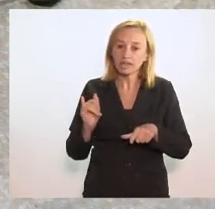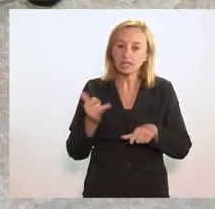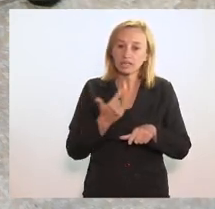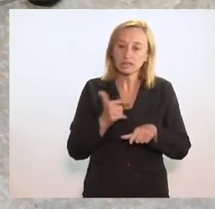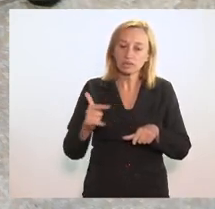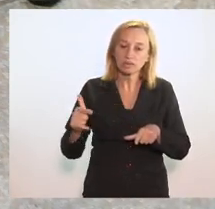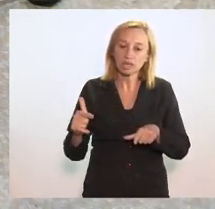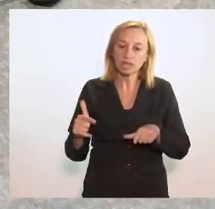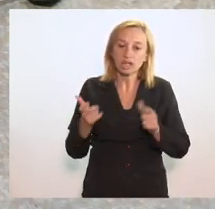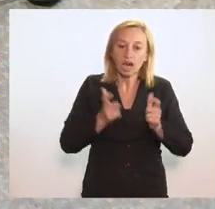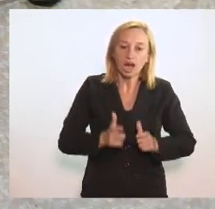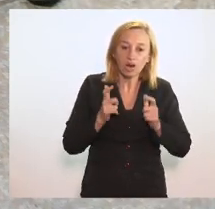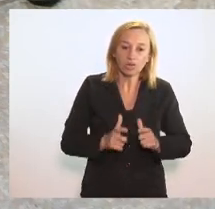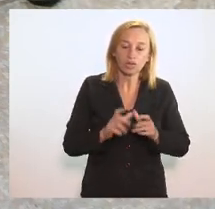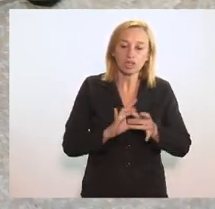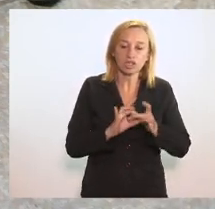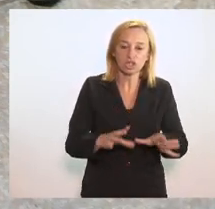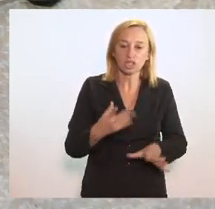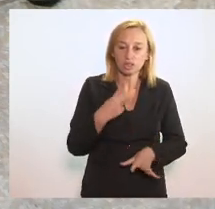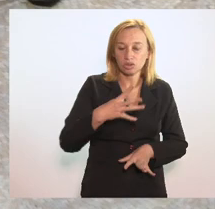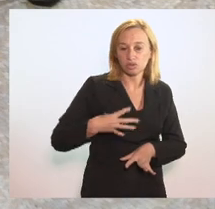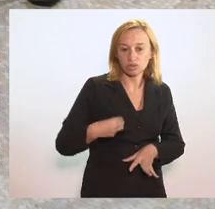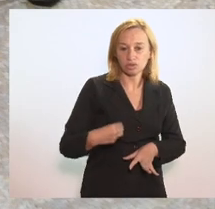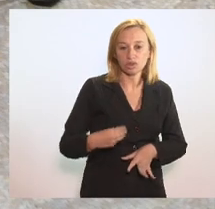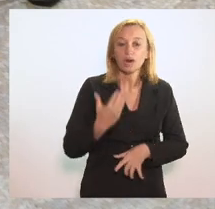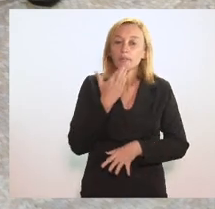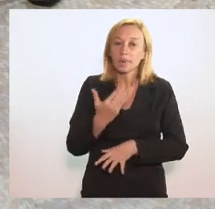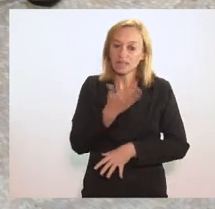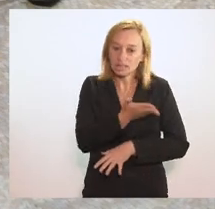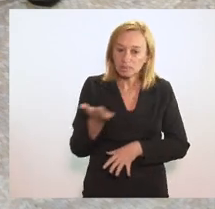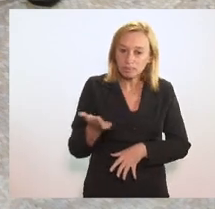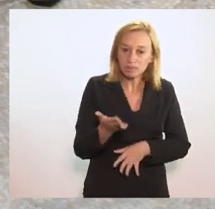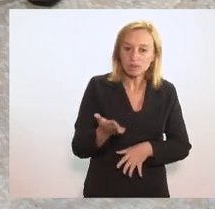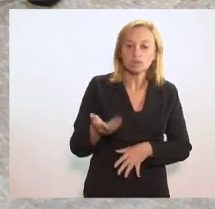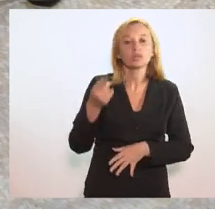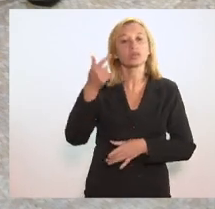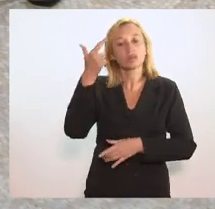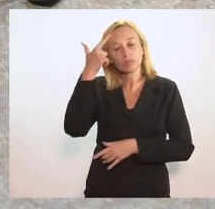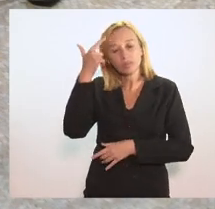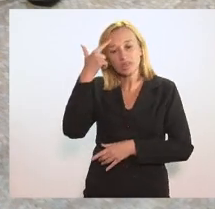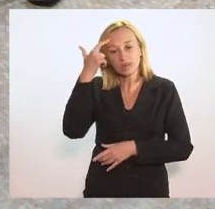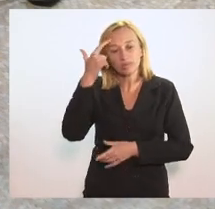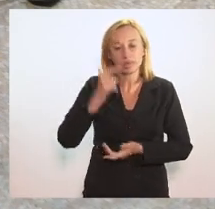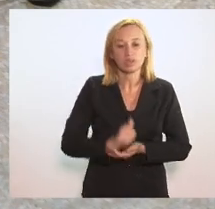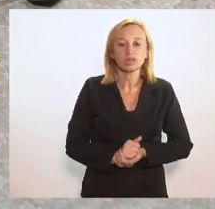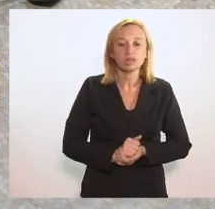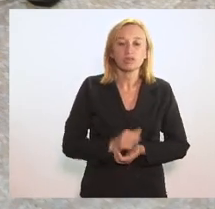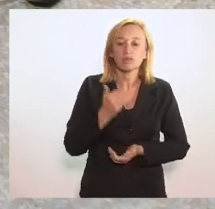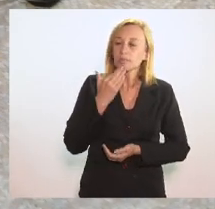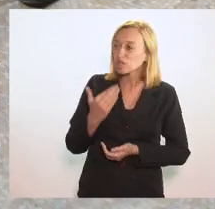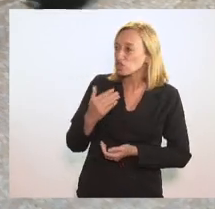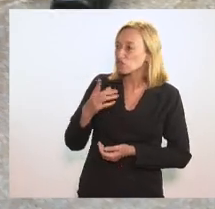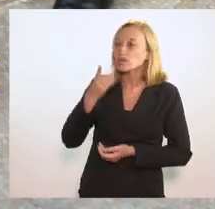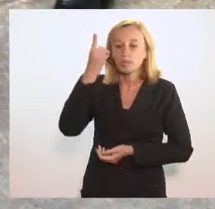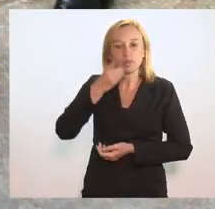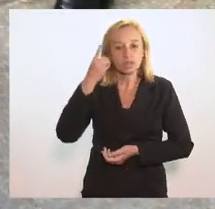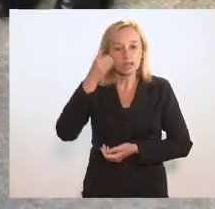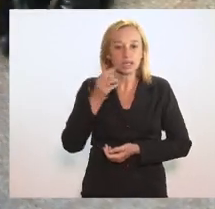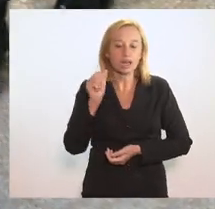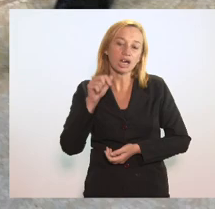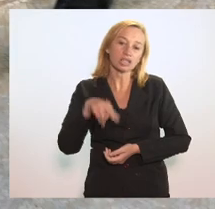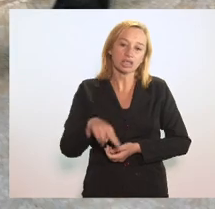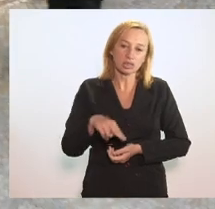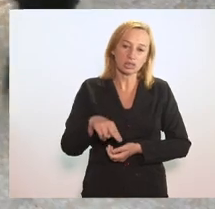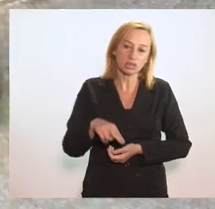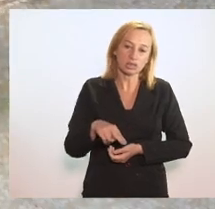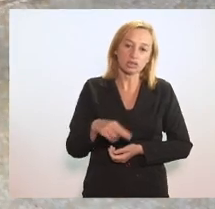vezes, onde deixar os seus filhos. Peço a essas pessoas que ponham a mão na consciência, como foi pedido pelo deputado Anderson Moraes